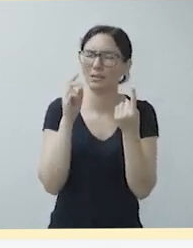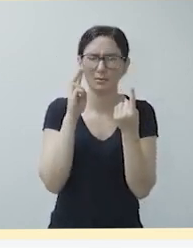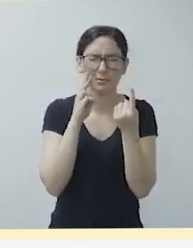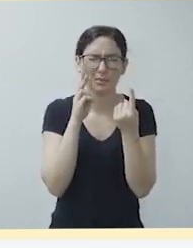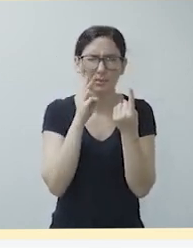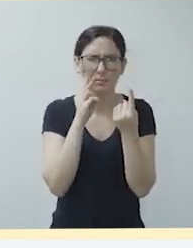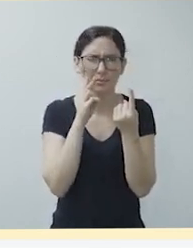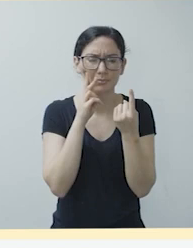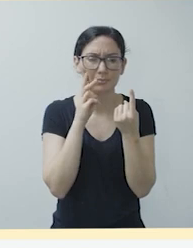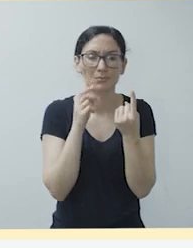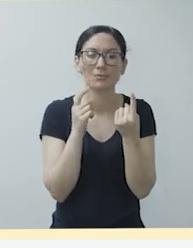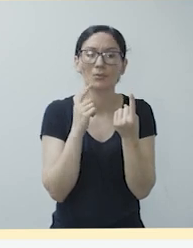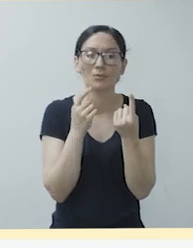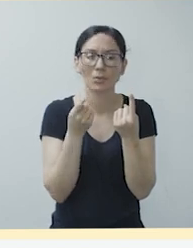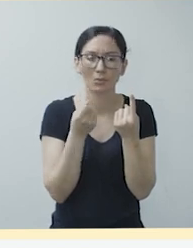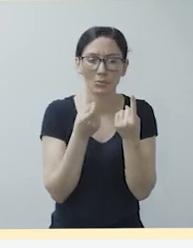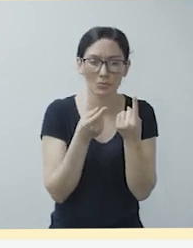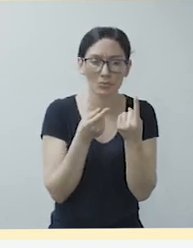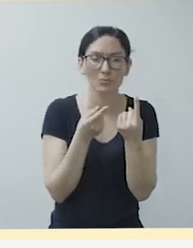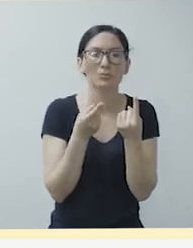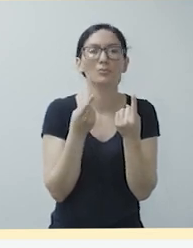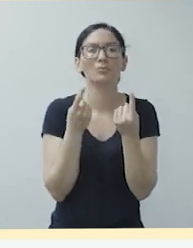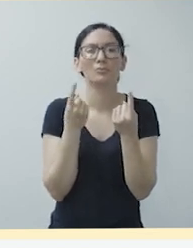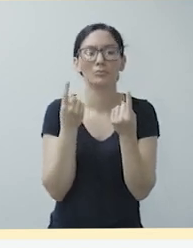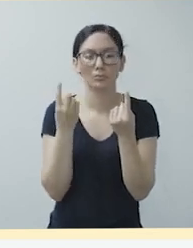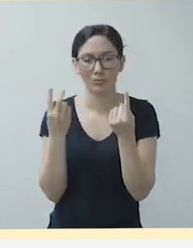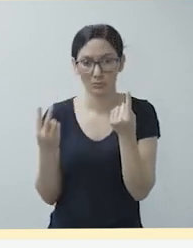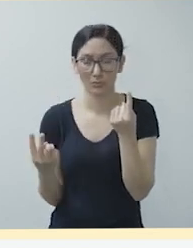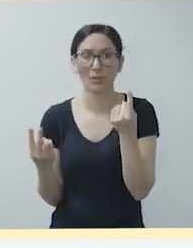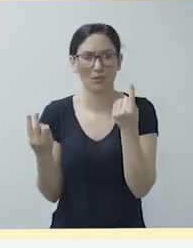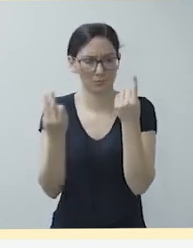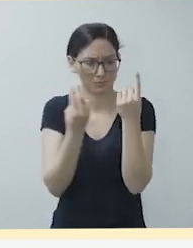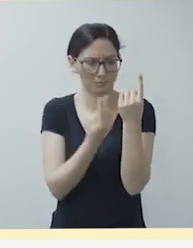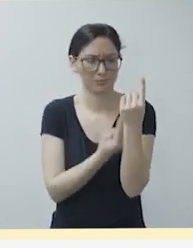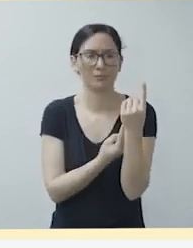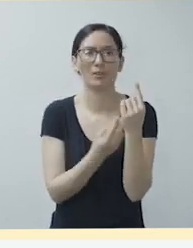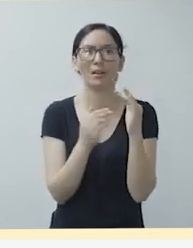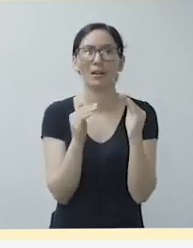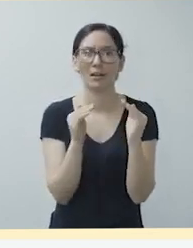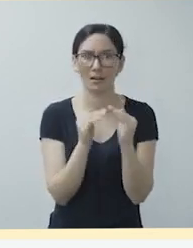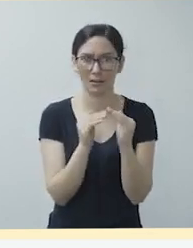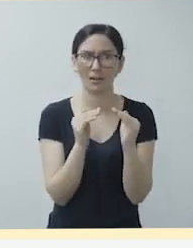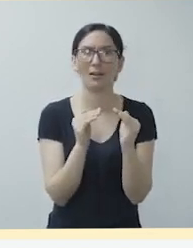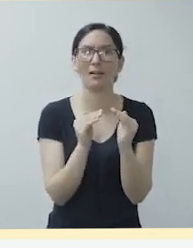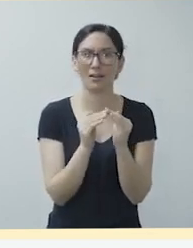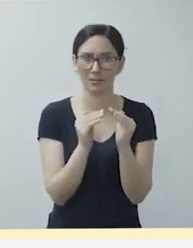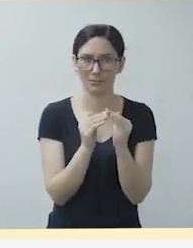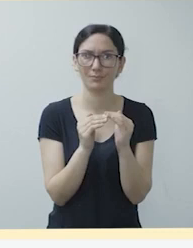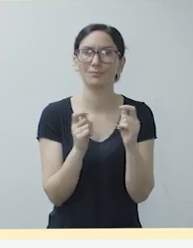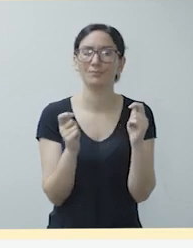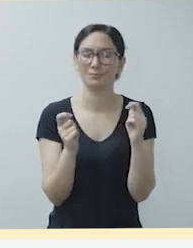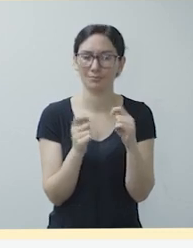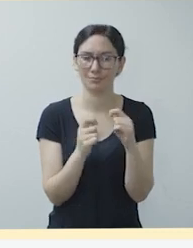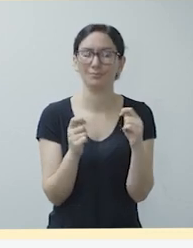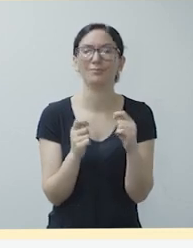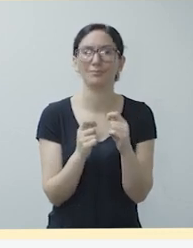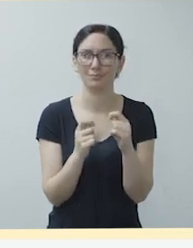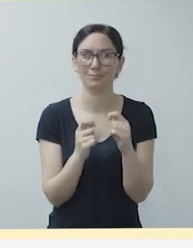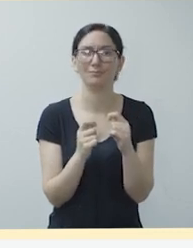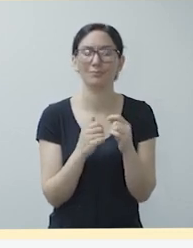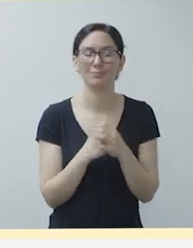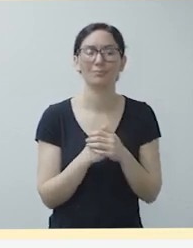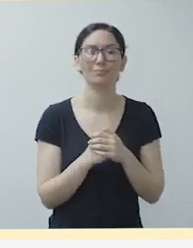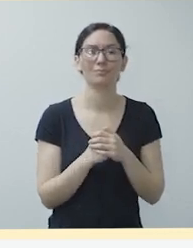se lembram? Vamos contar juntos? Um, dois pássaros. Em cada casinha, nós tínhamos